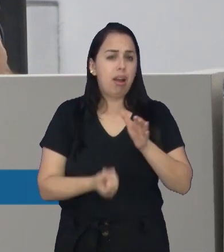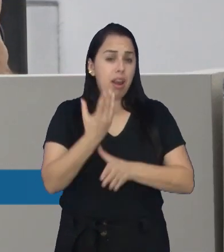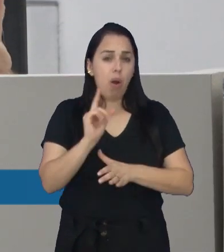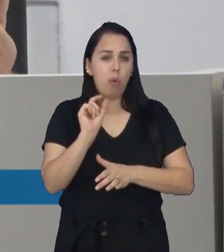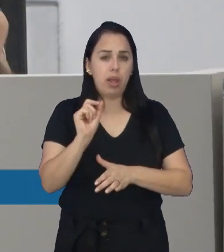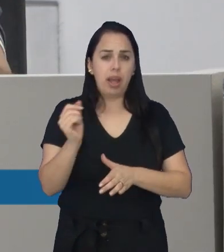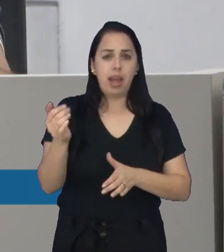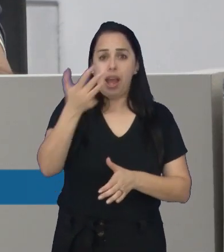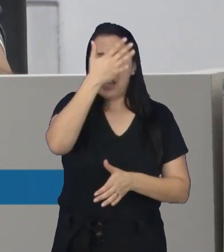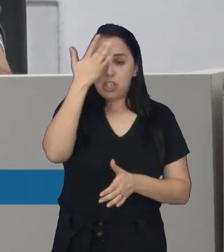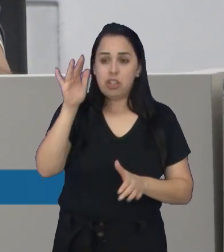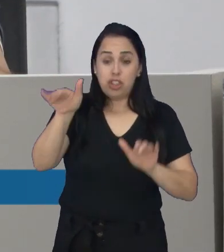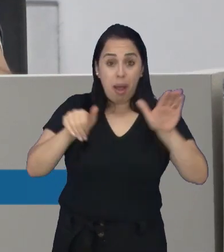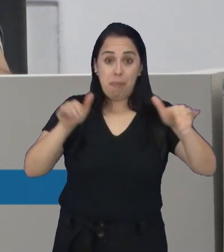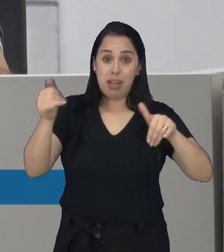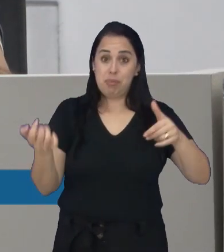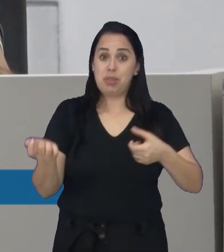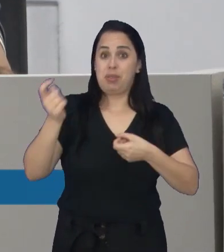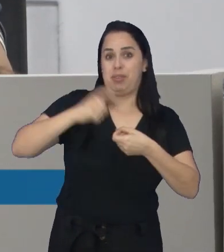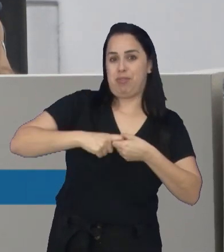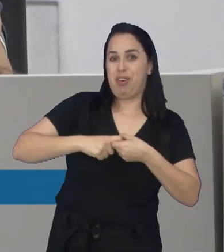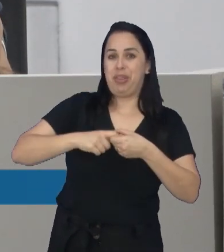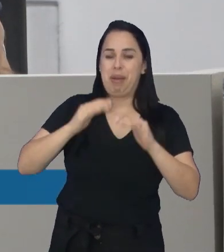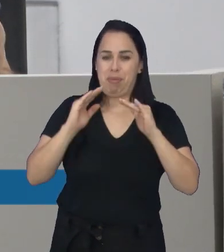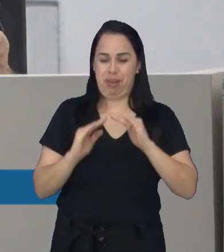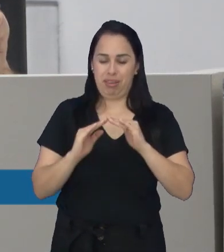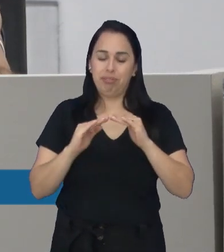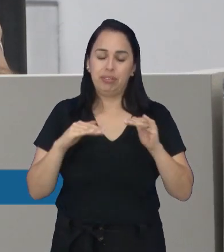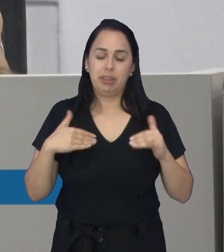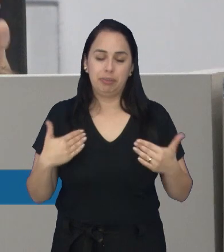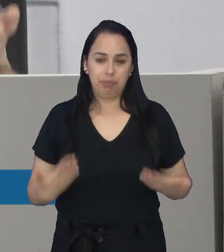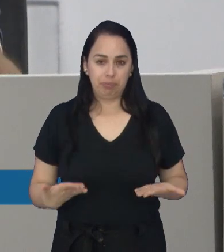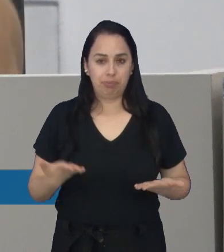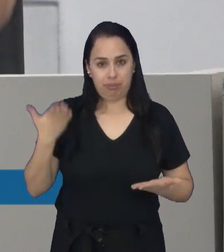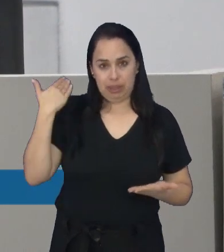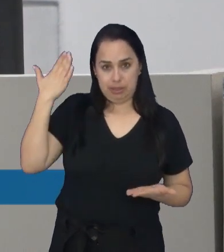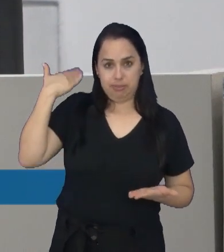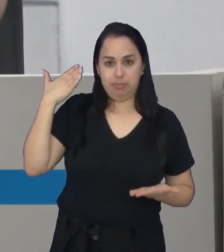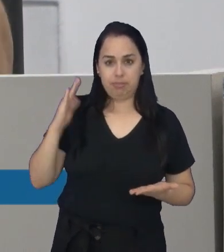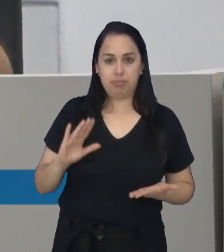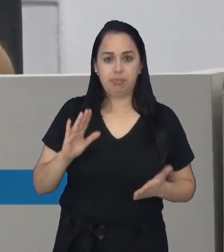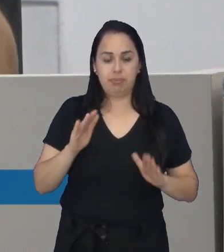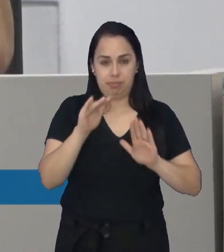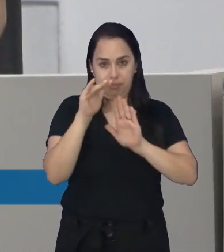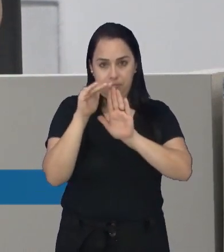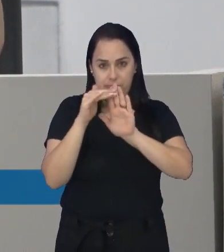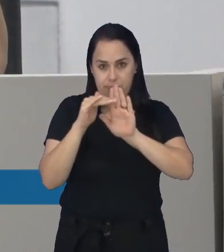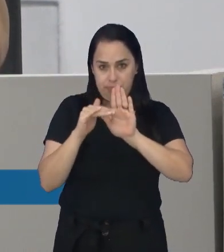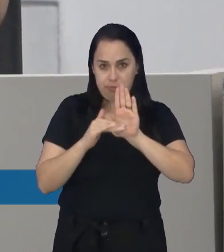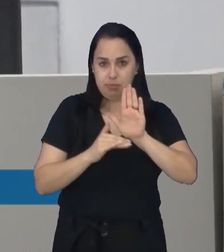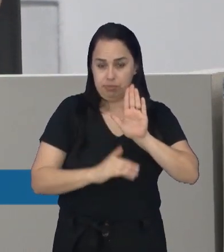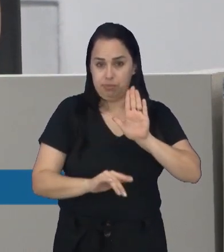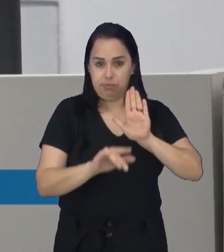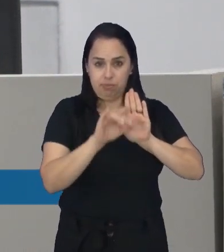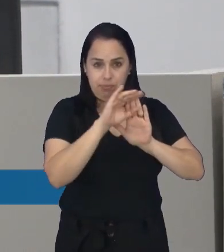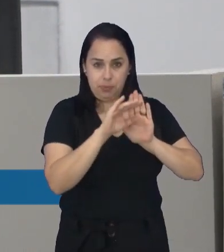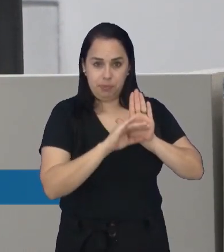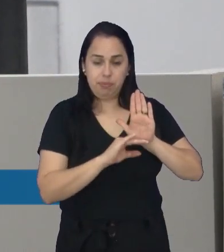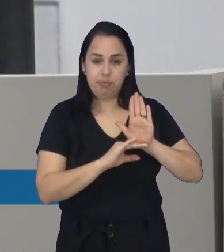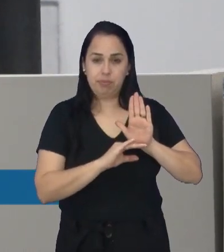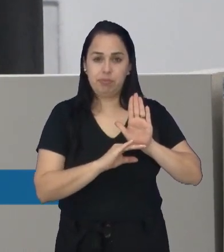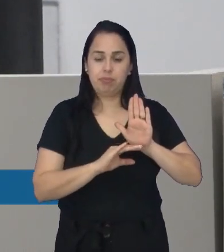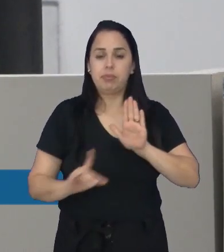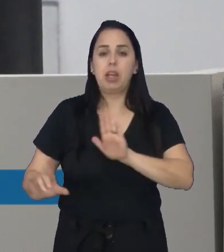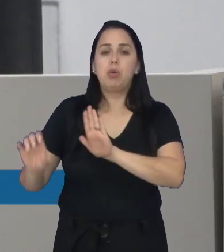localidades que vem perdendo as atividades então naquela ocasião nós estabelecemos porque a legislação da outorga do estatuto da cidade